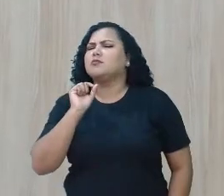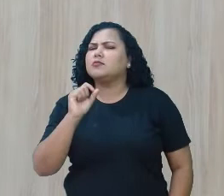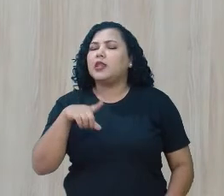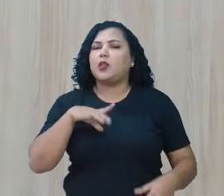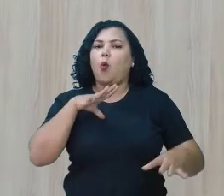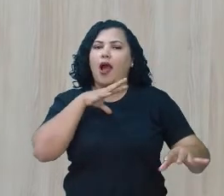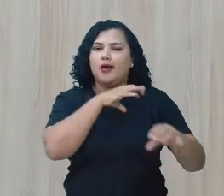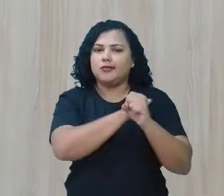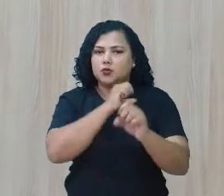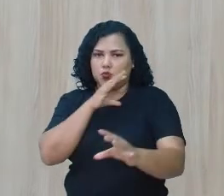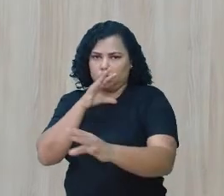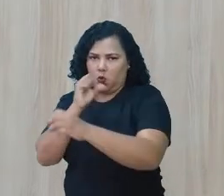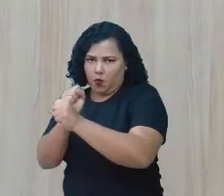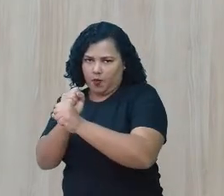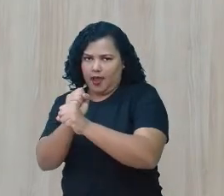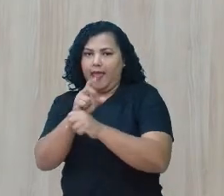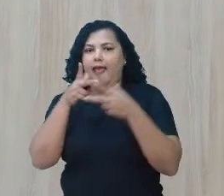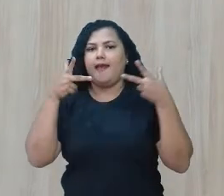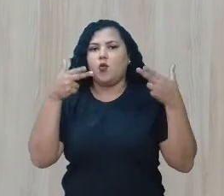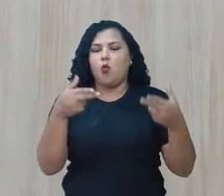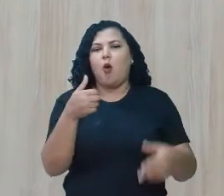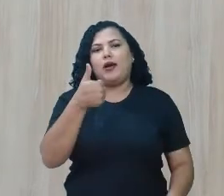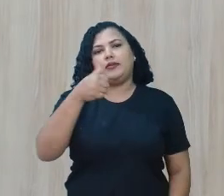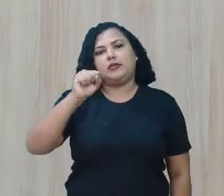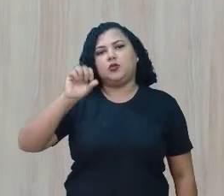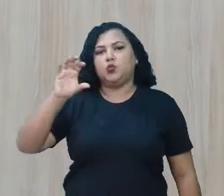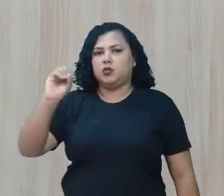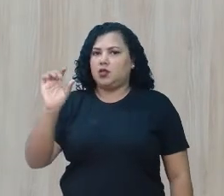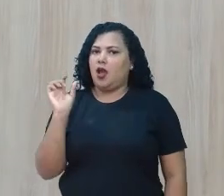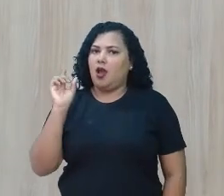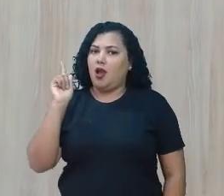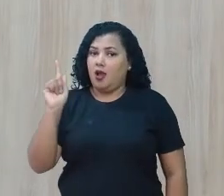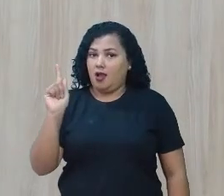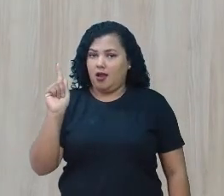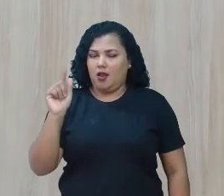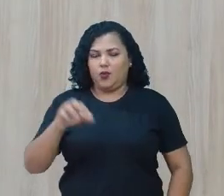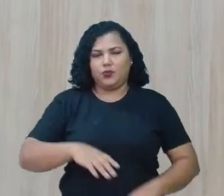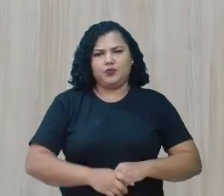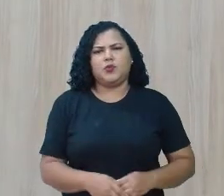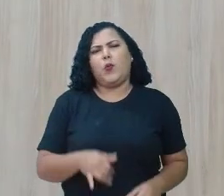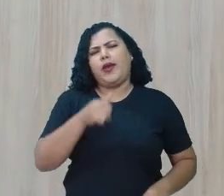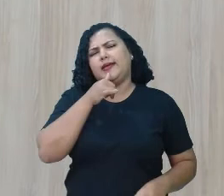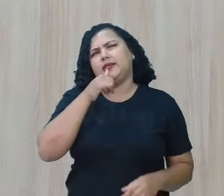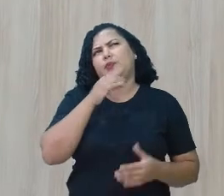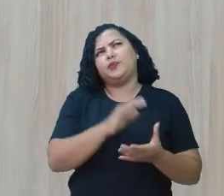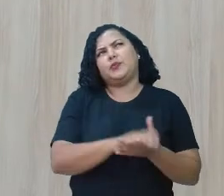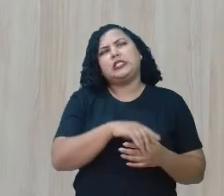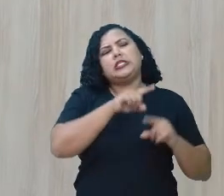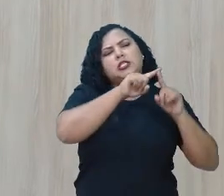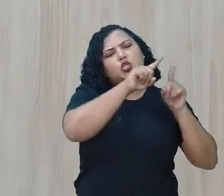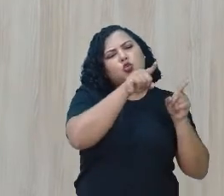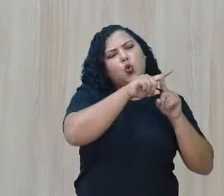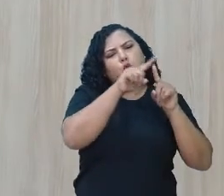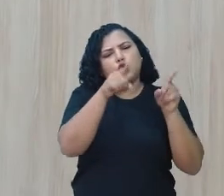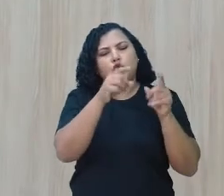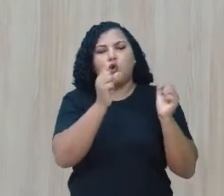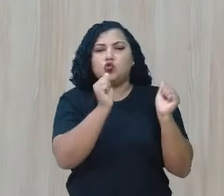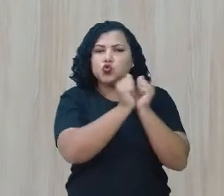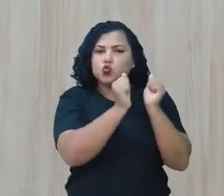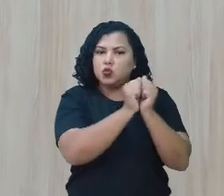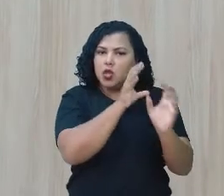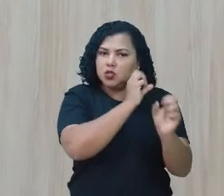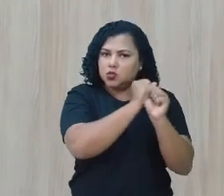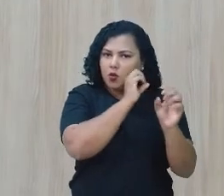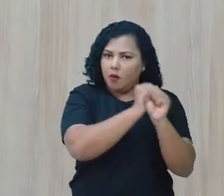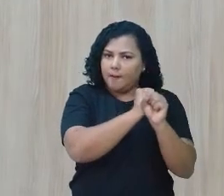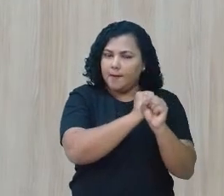cuja soma entre eles é igual a 180 graus. Então, você pega aí 2 ângulos adjacentes, a soma